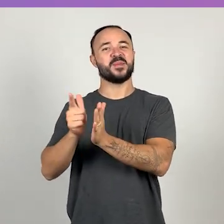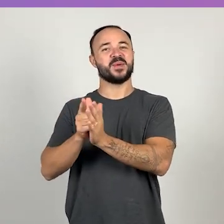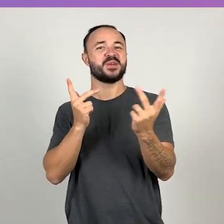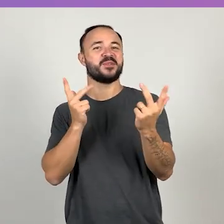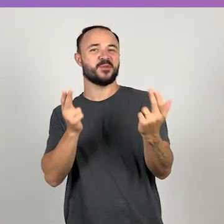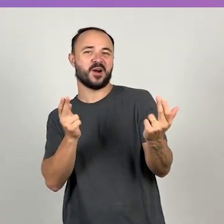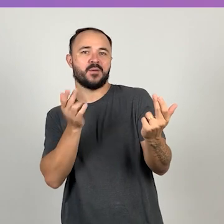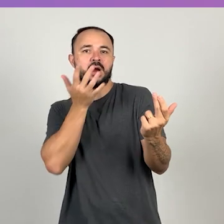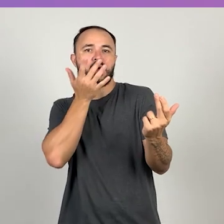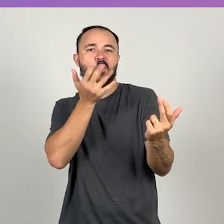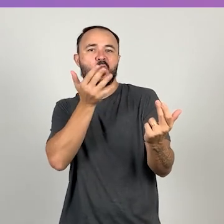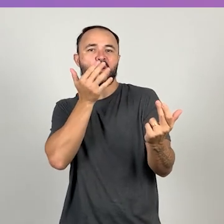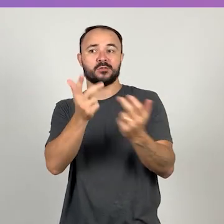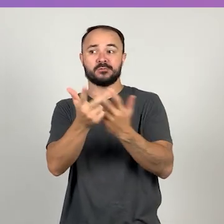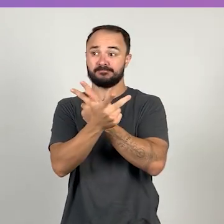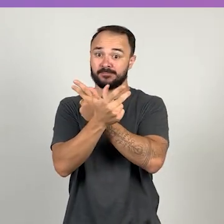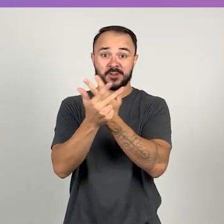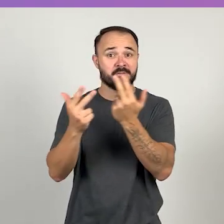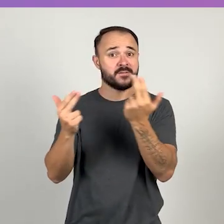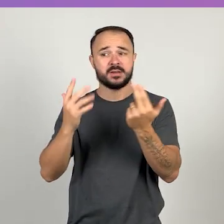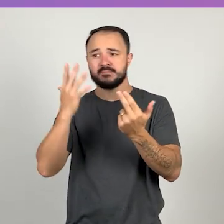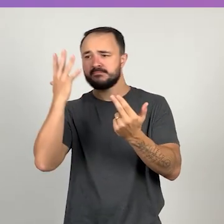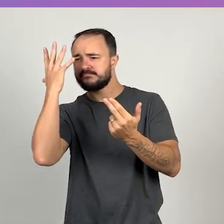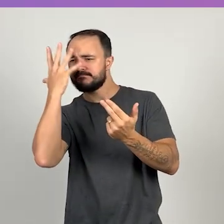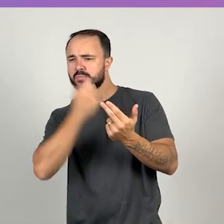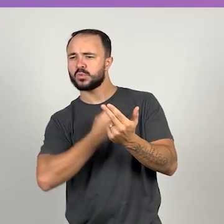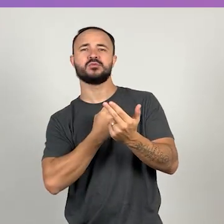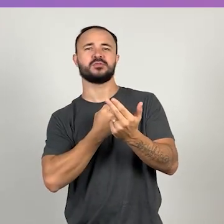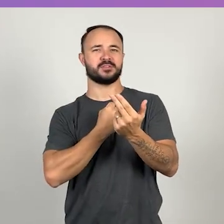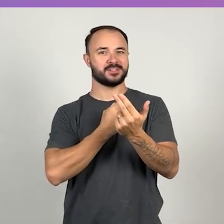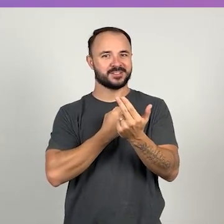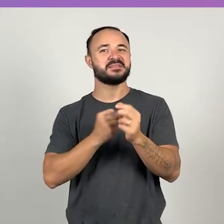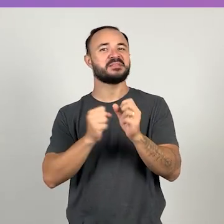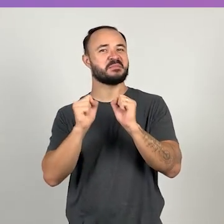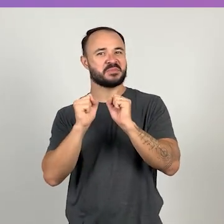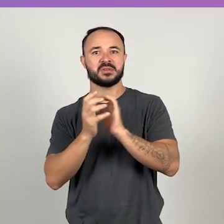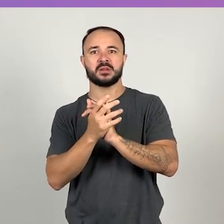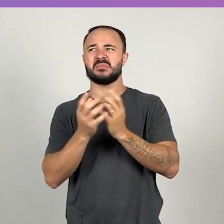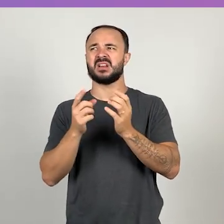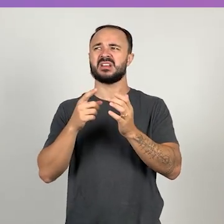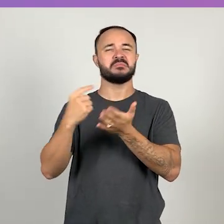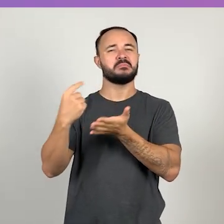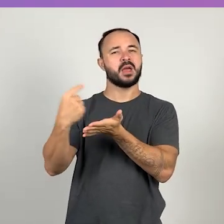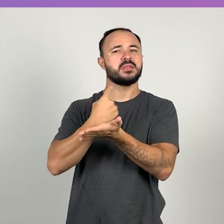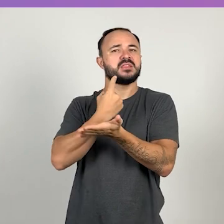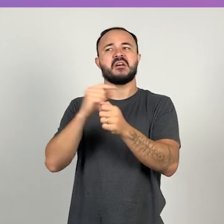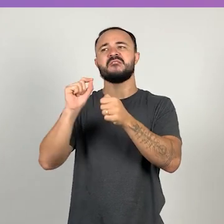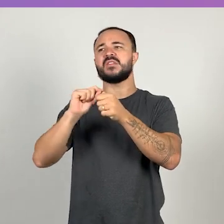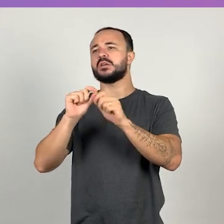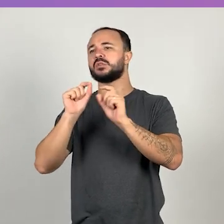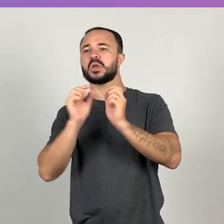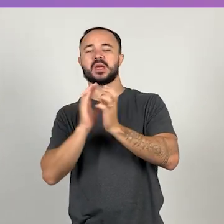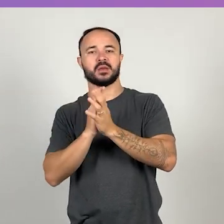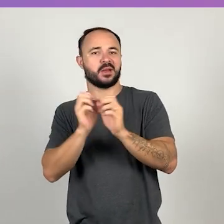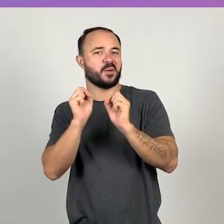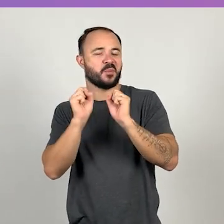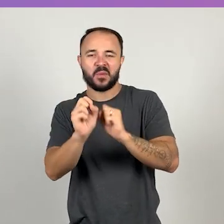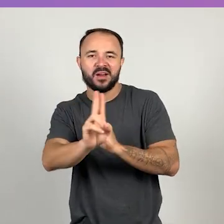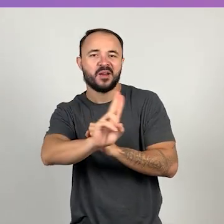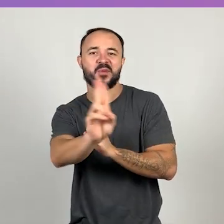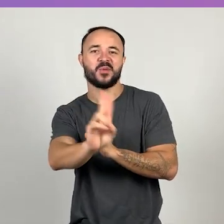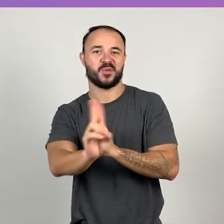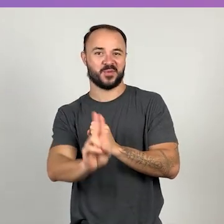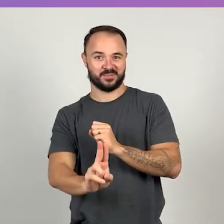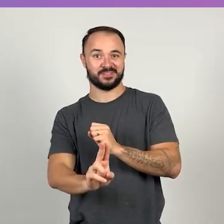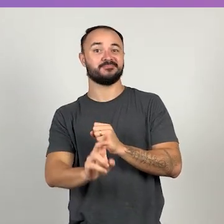história, colorido, bonito? Mas o que eu vou fazer, tia Fábia? Escrever seu nome do jeitinho que